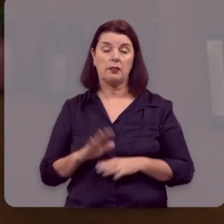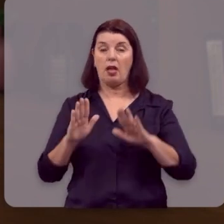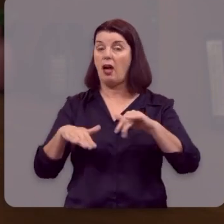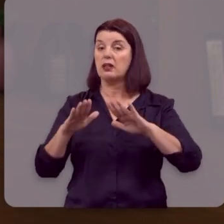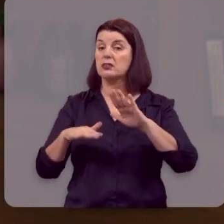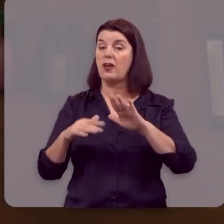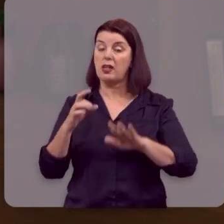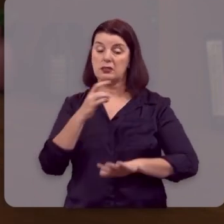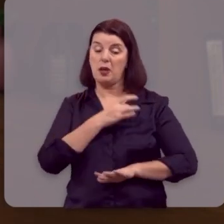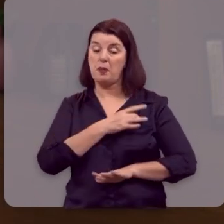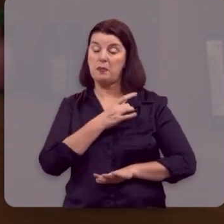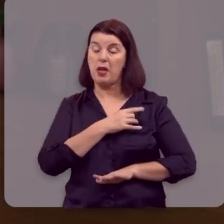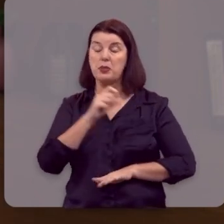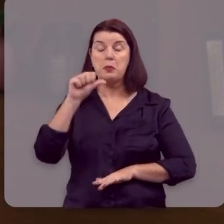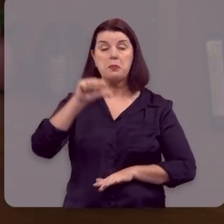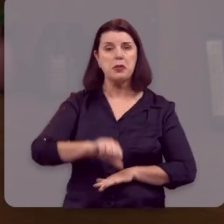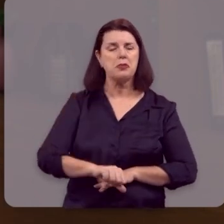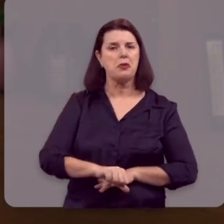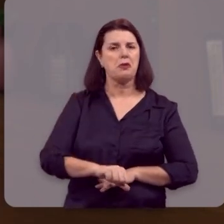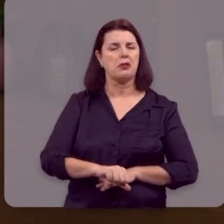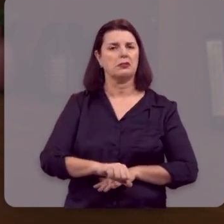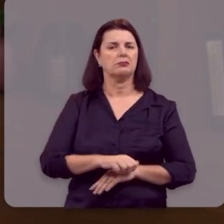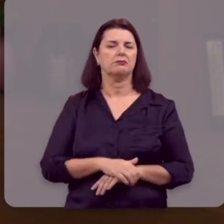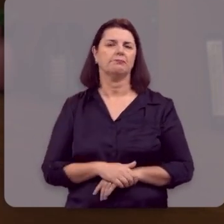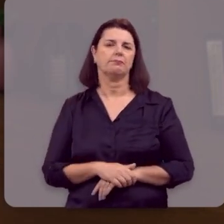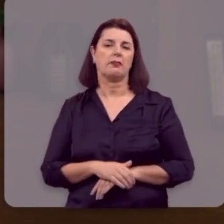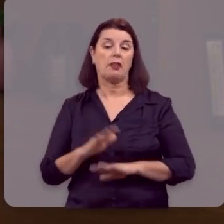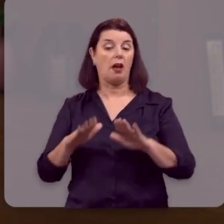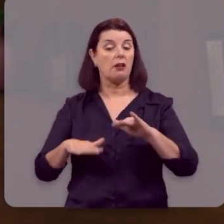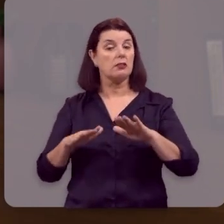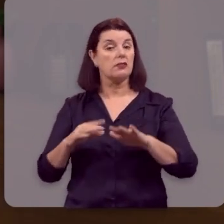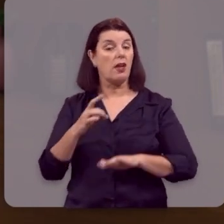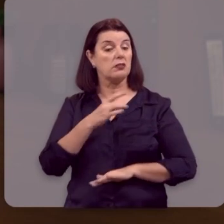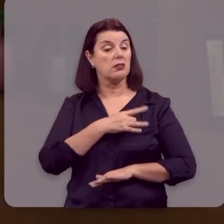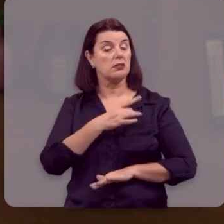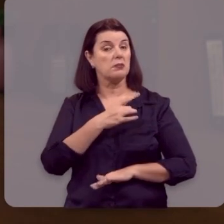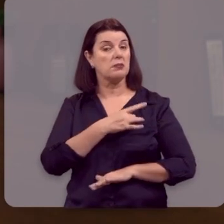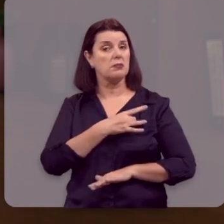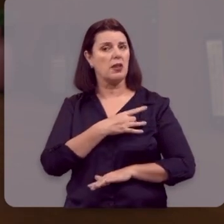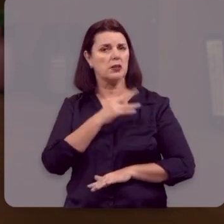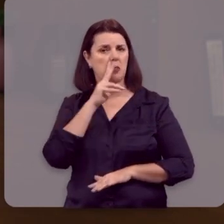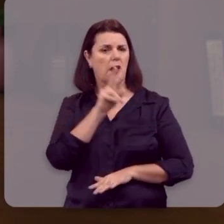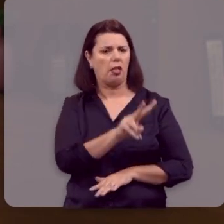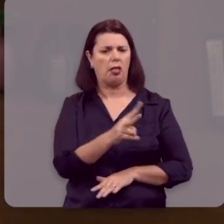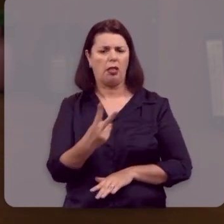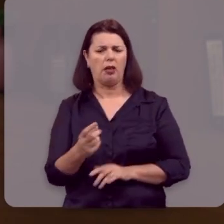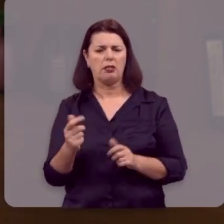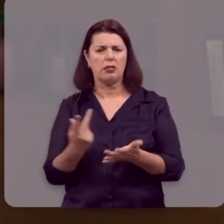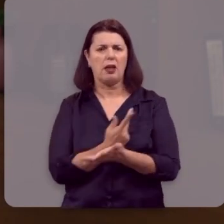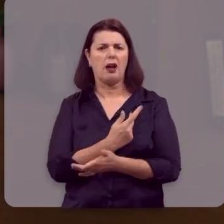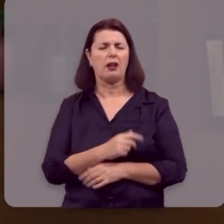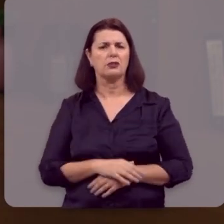Às vezes o medo é pior do que a circunstância. Às vezes o medo inverte as circunstâncias.